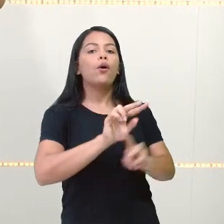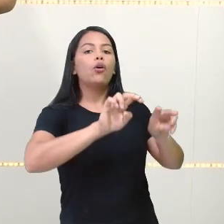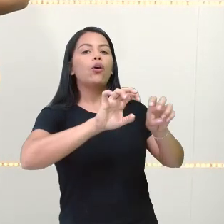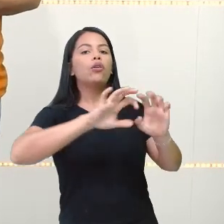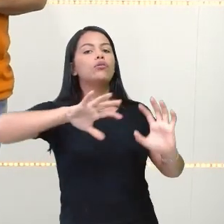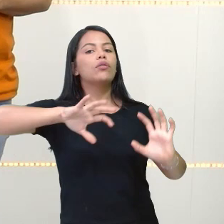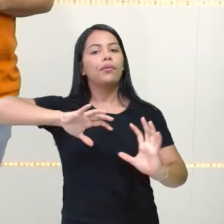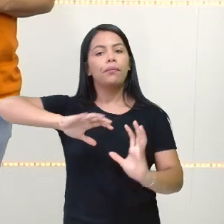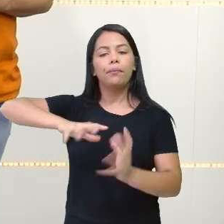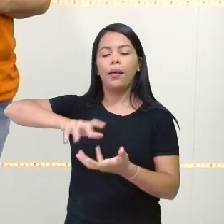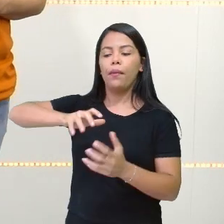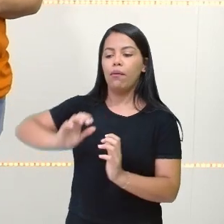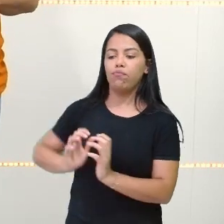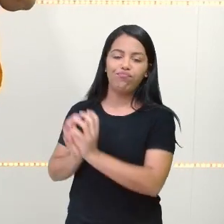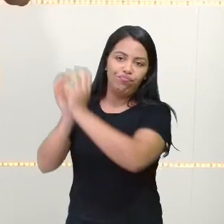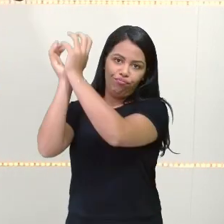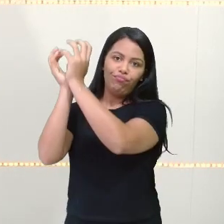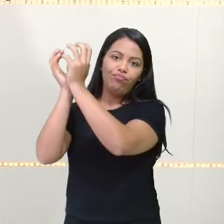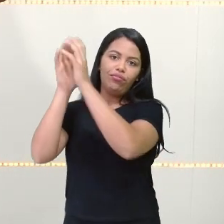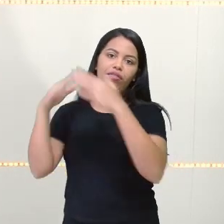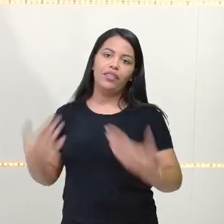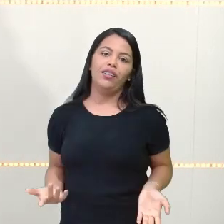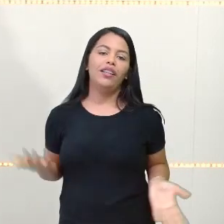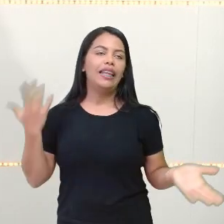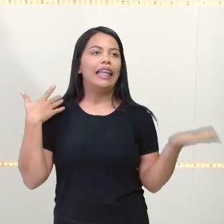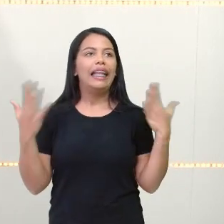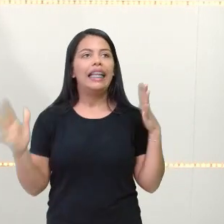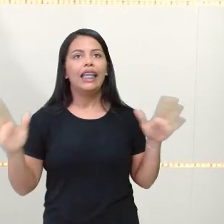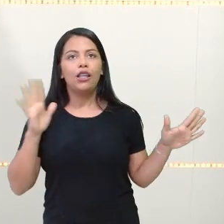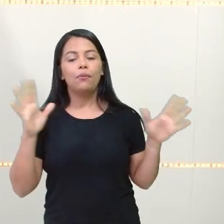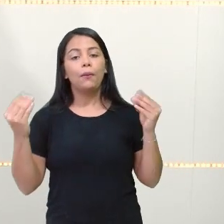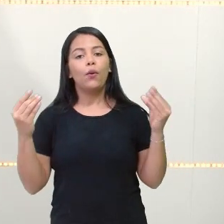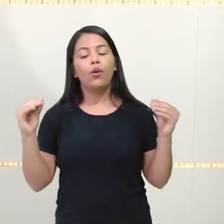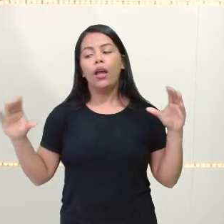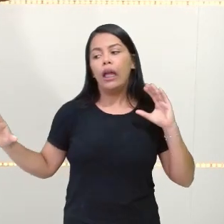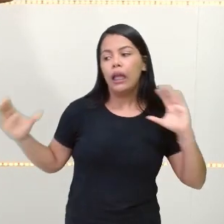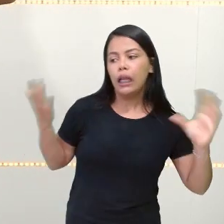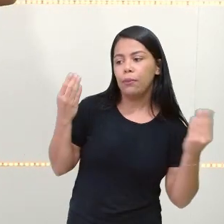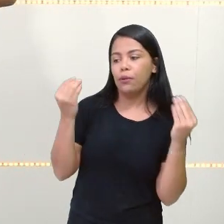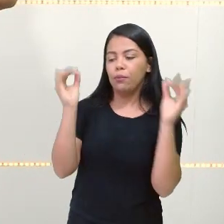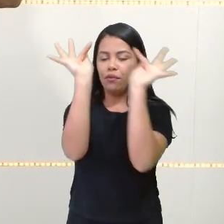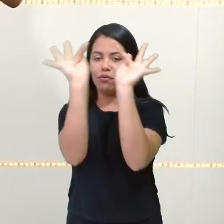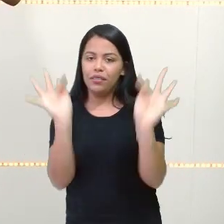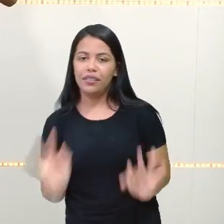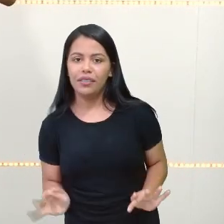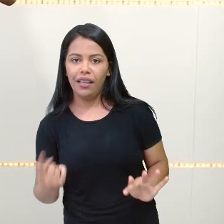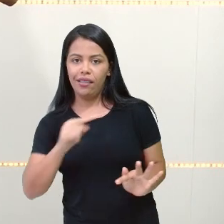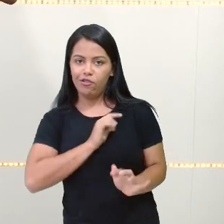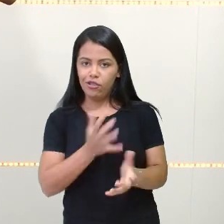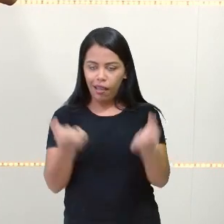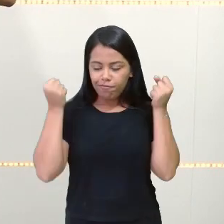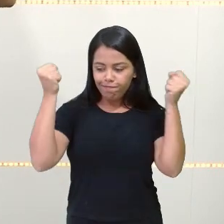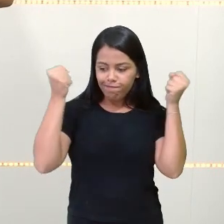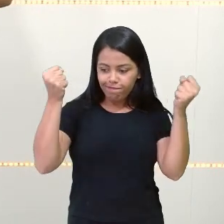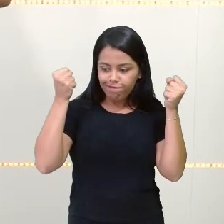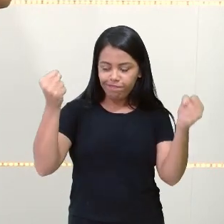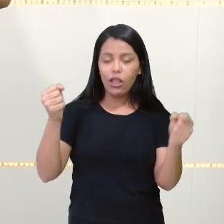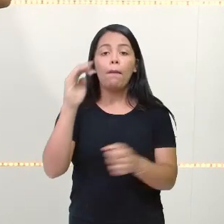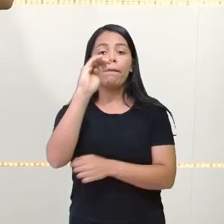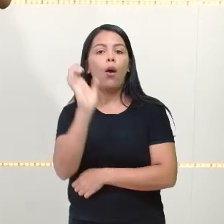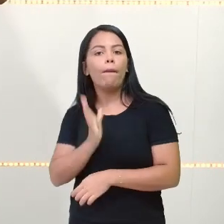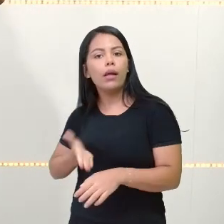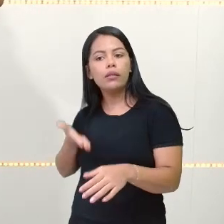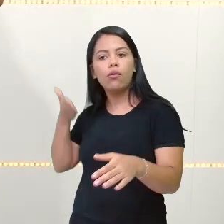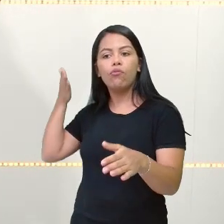do Mundo, ainda nesse clima, né, de super alegria, né? A gente está ainda na torcida para que o Brasil consiga chegar ao hexacampeonato. Só